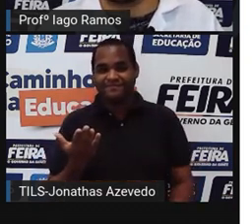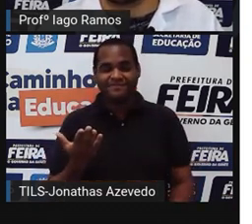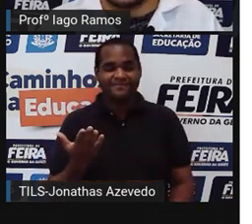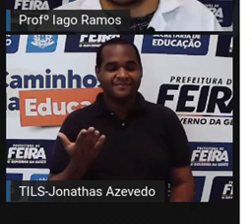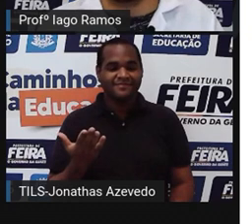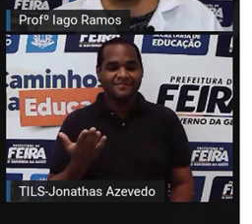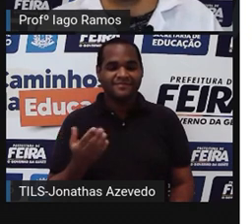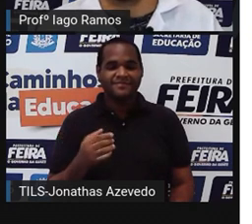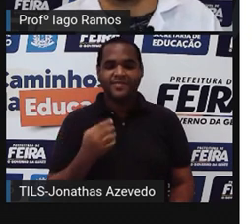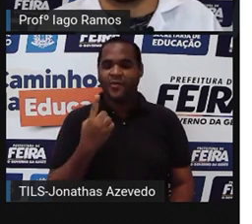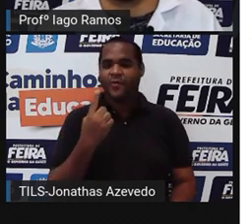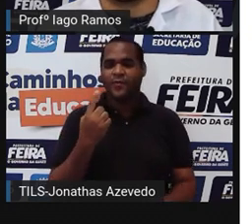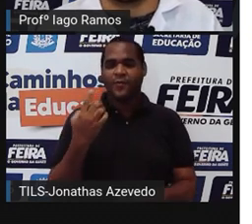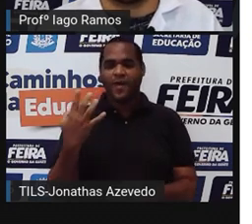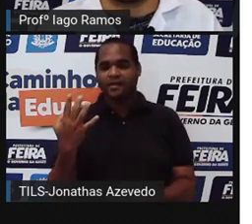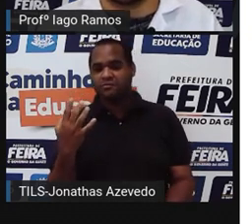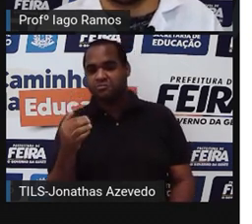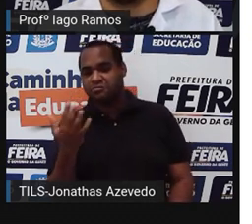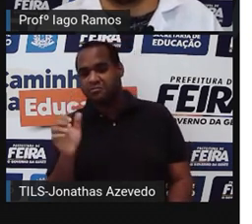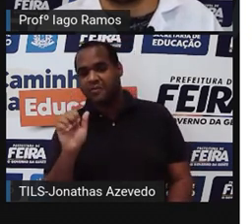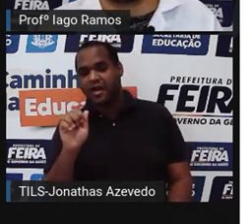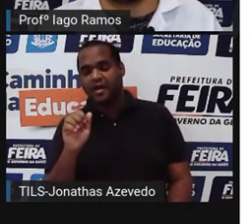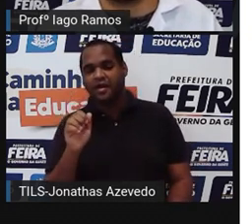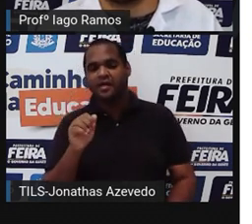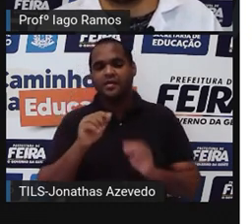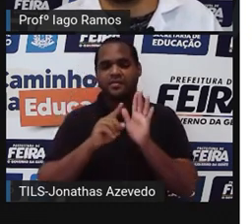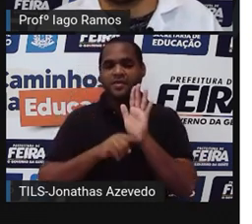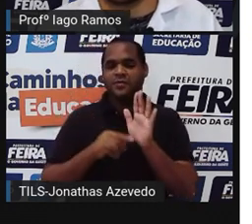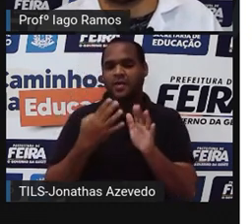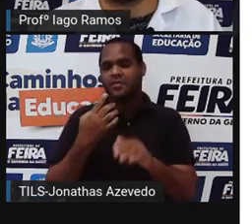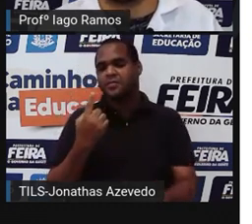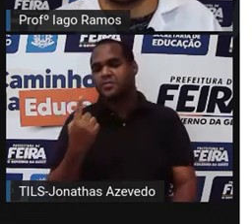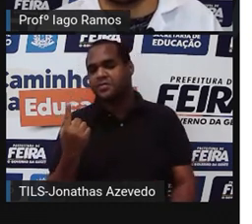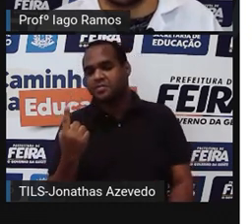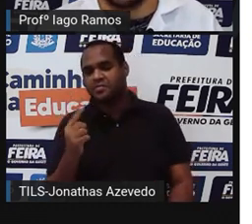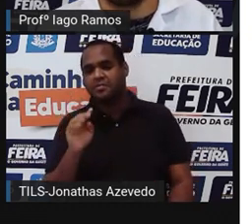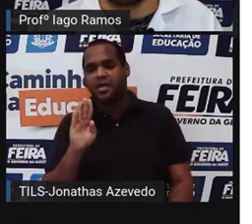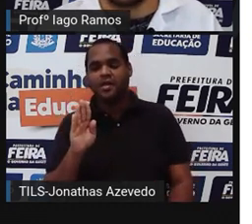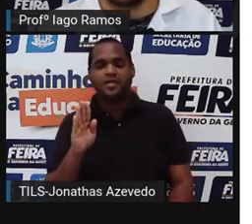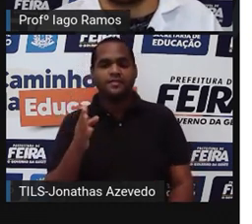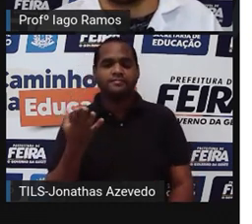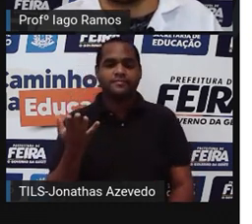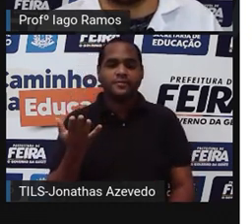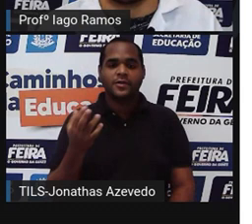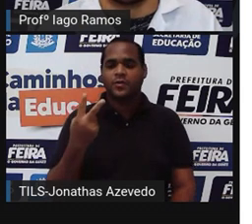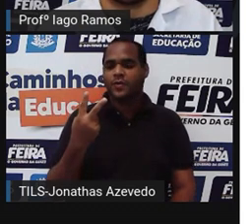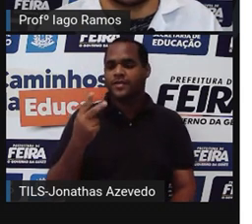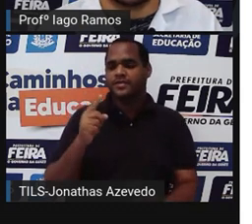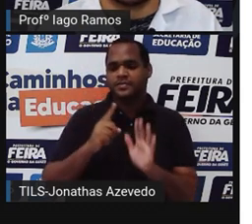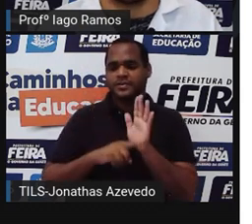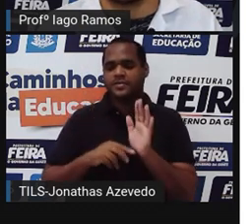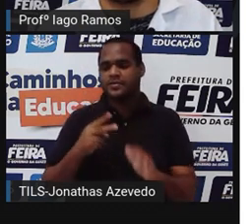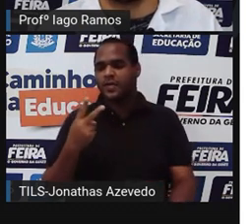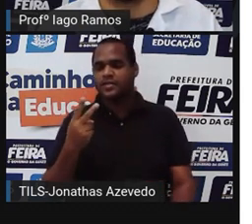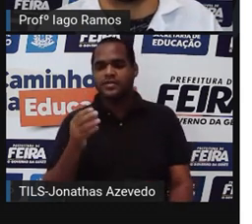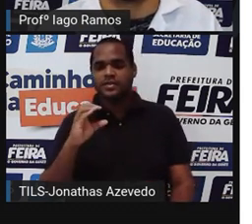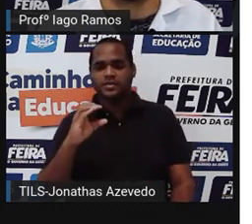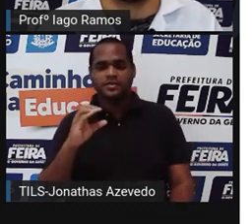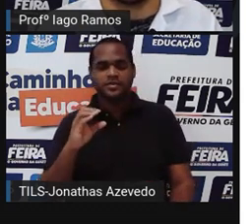É 1 e 4 na letra A, é menos 4 e 1 na letra B, ou é 2 e menos 2 na letra